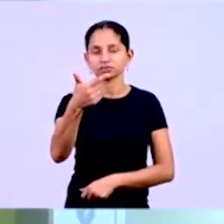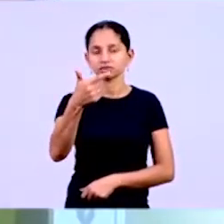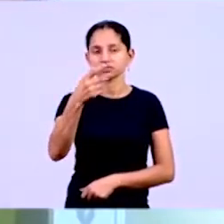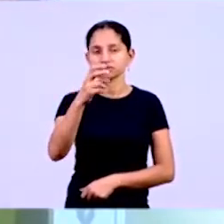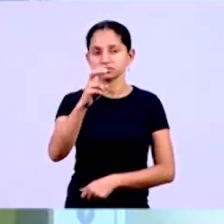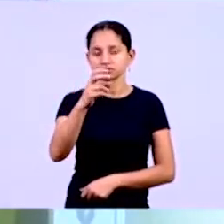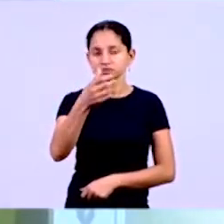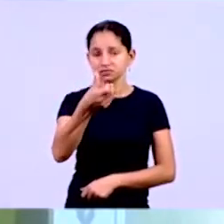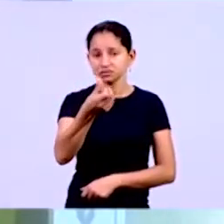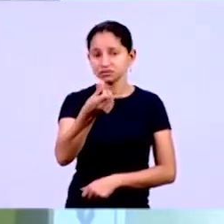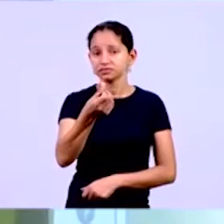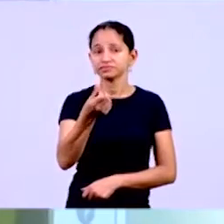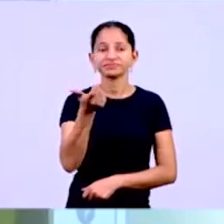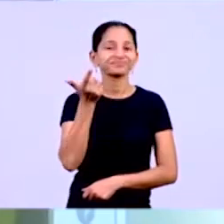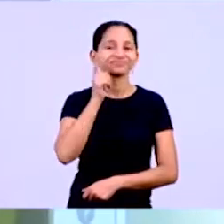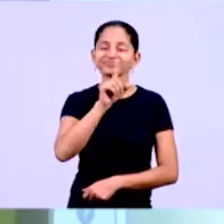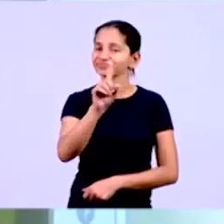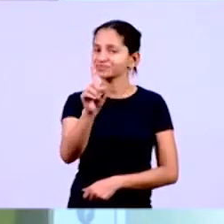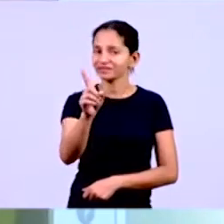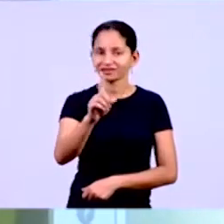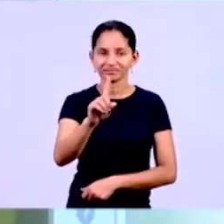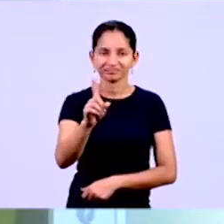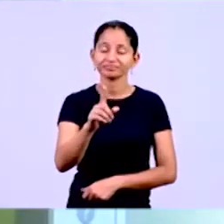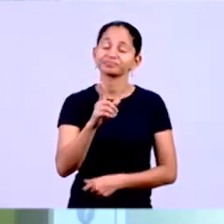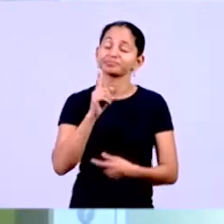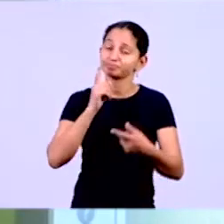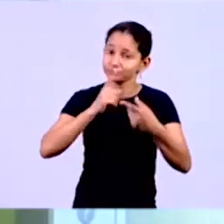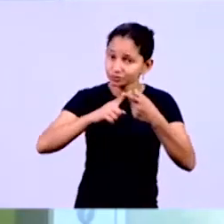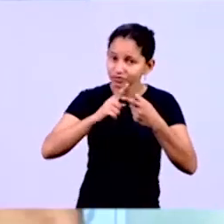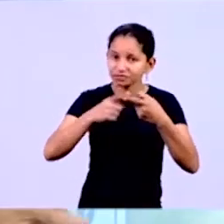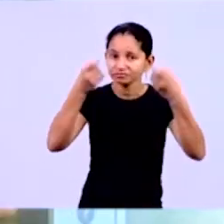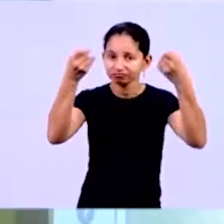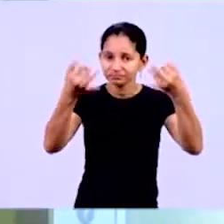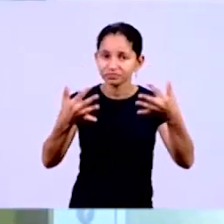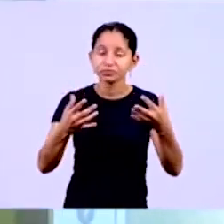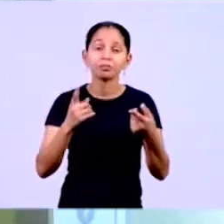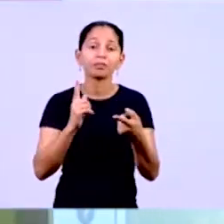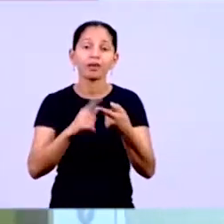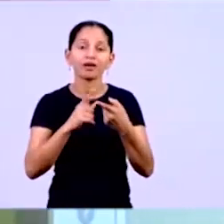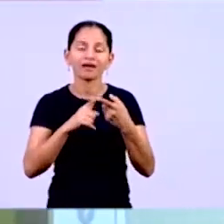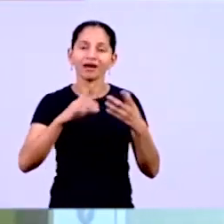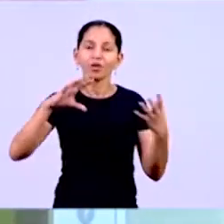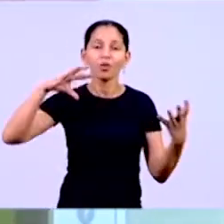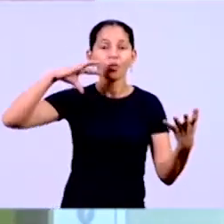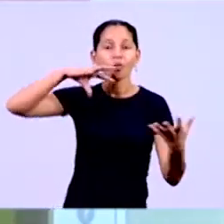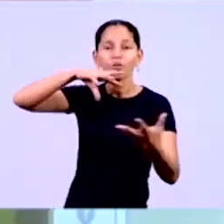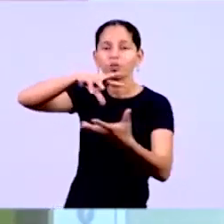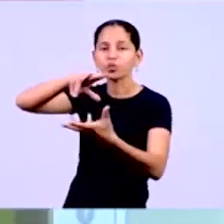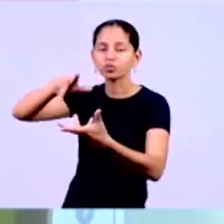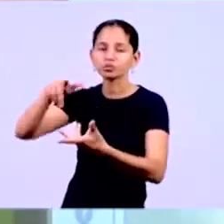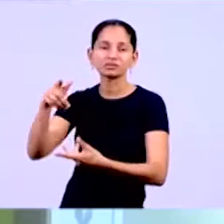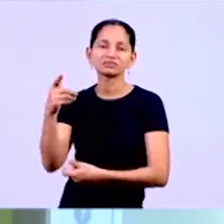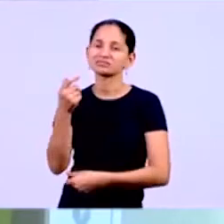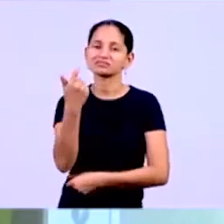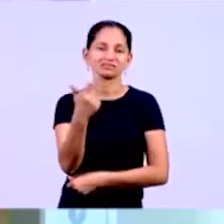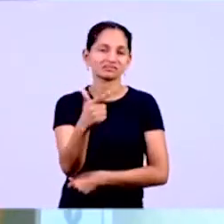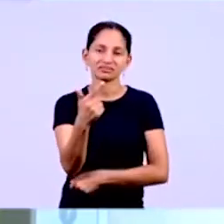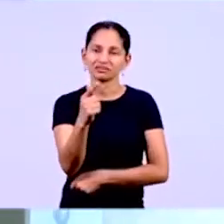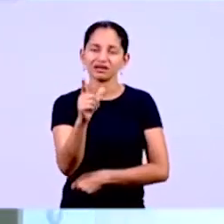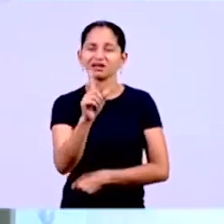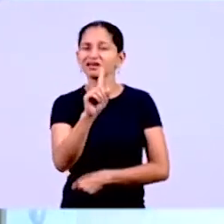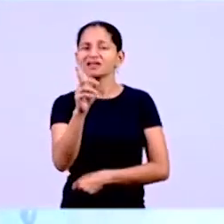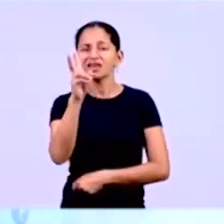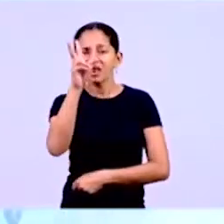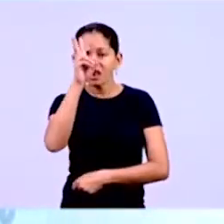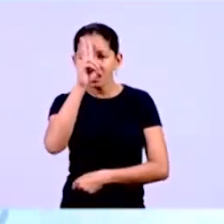de 256 já não é o suficiente, né? E por quê? O mundo globalizou. A gente não utiliza mais aquela tabelinha ASCII2.